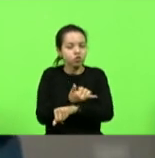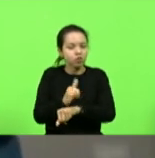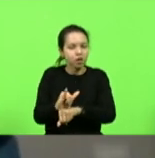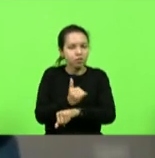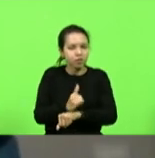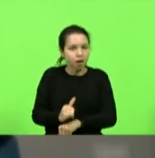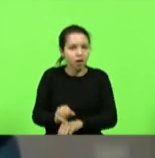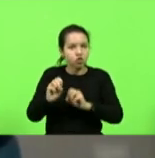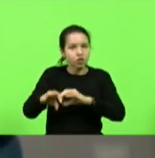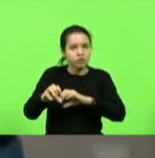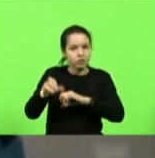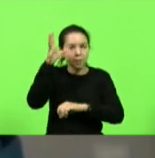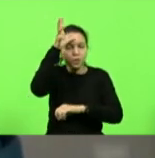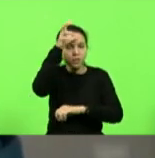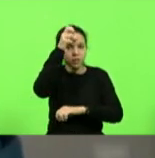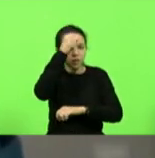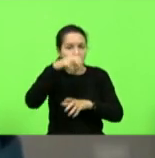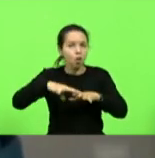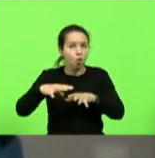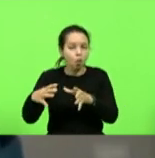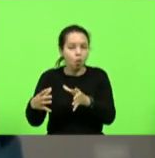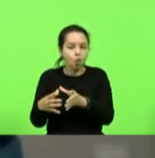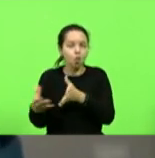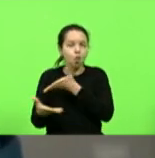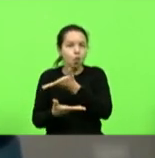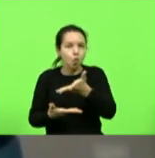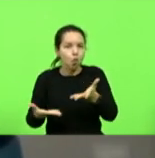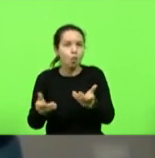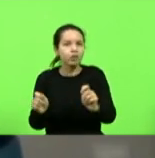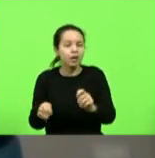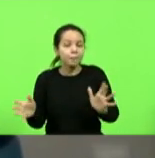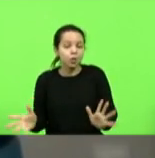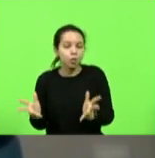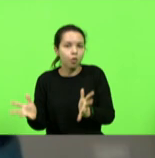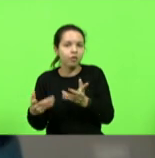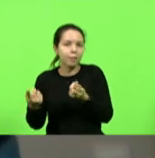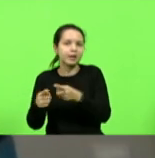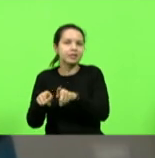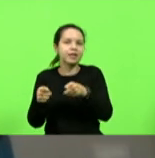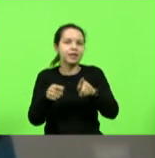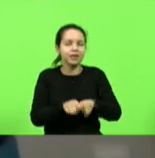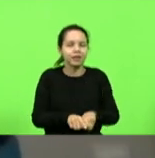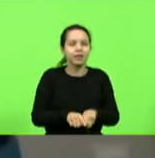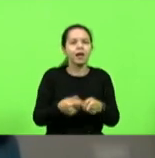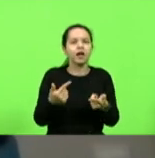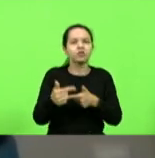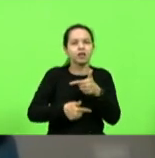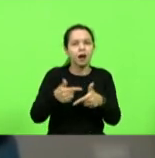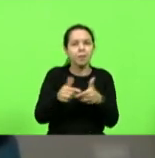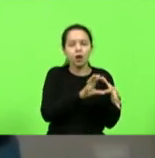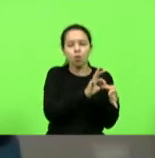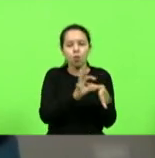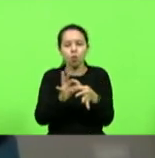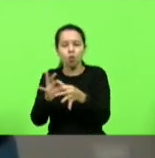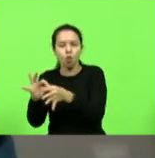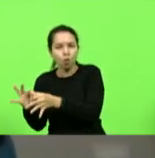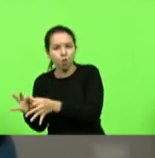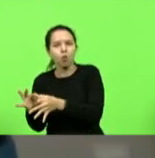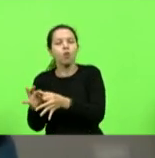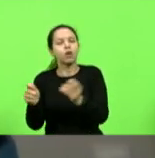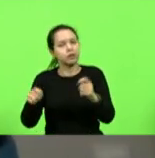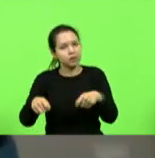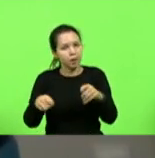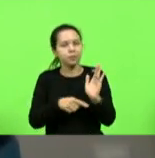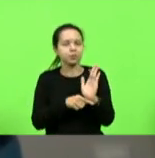forma coletiva, né? Buscando, promovendo parcerias, o trabalho em rede, então encontrar outros espaços, né? Eu